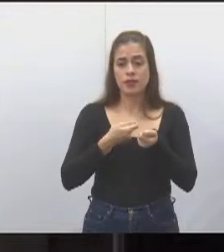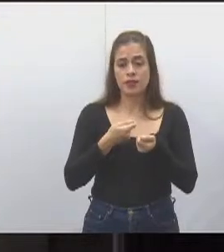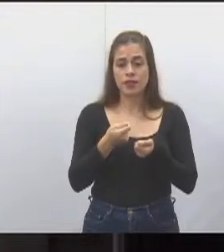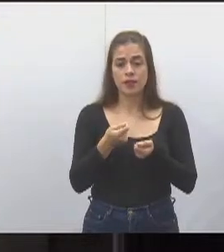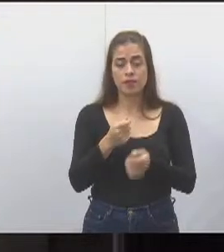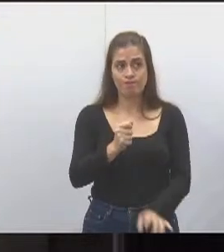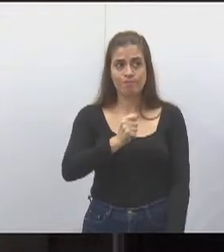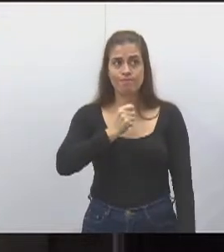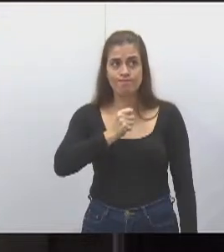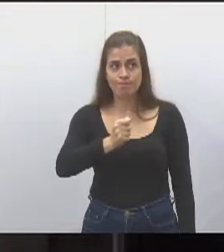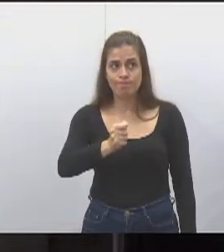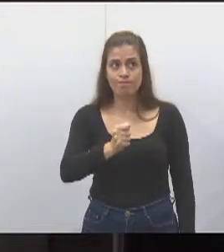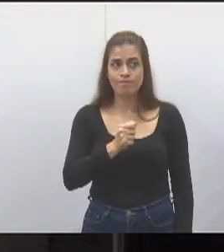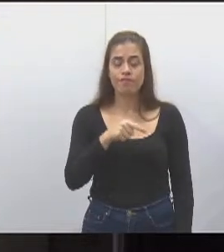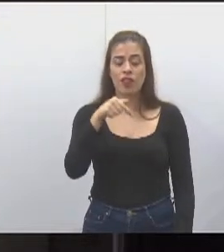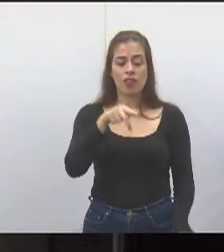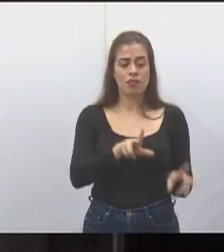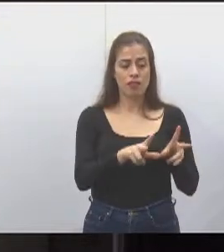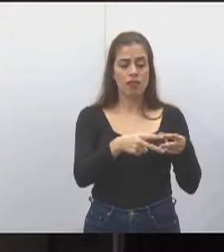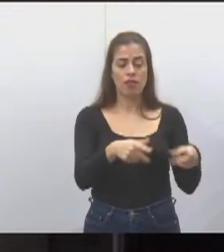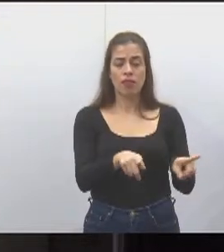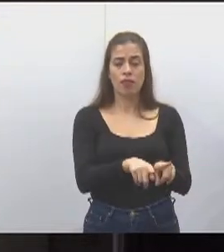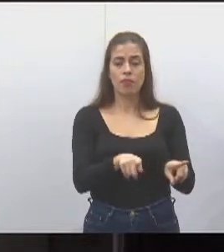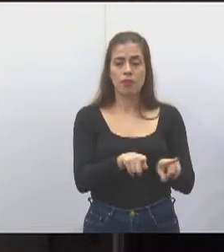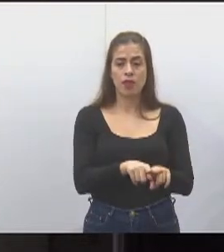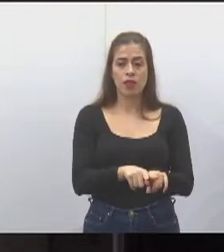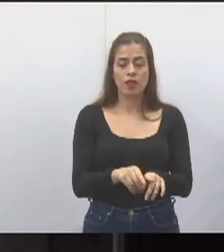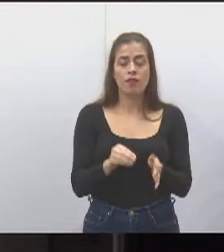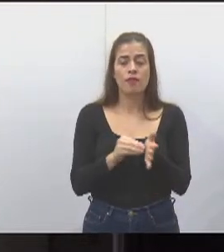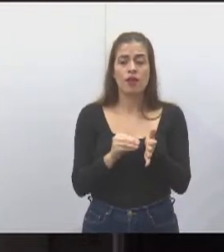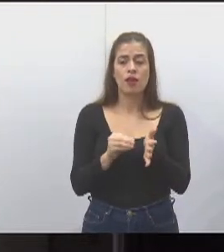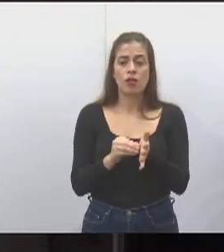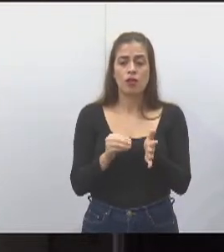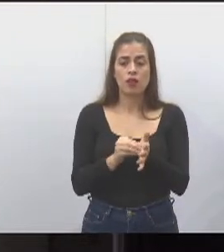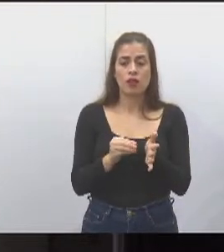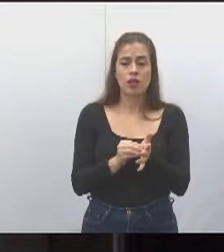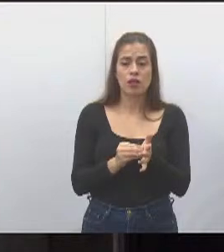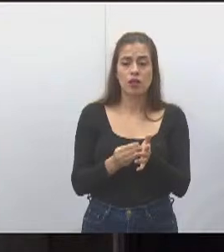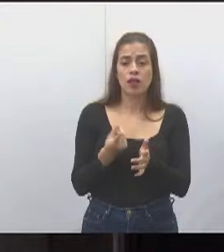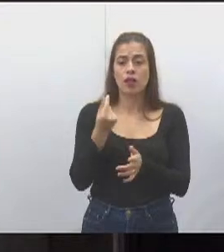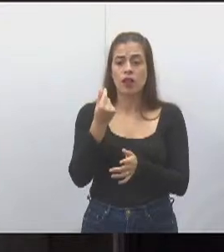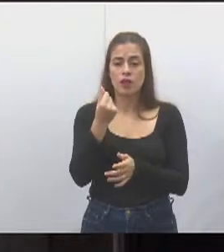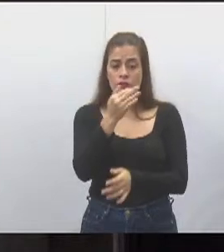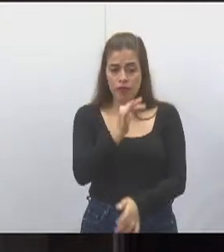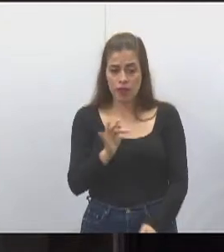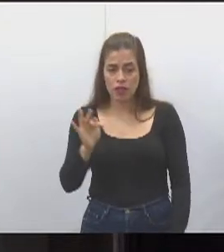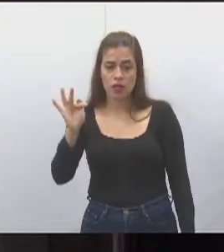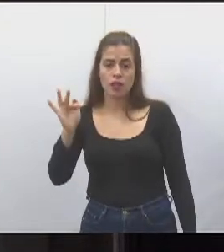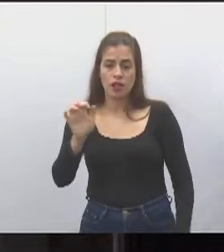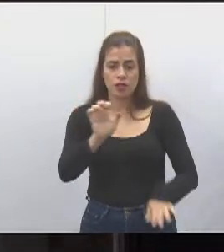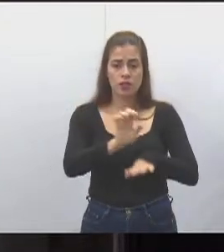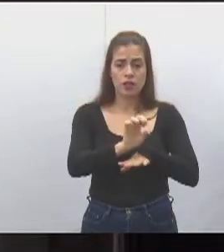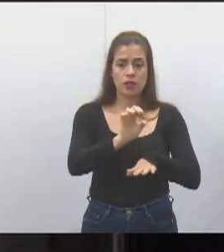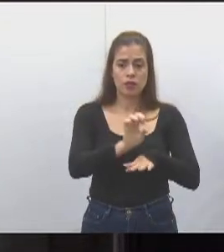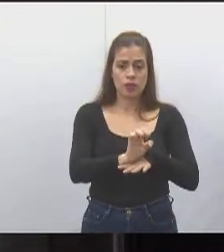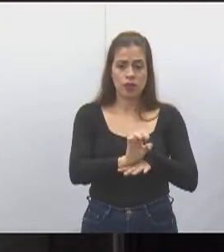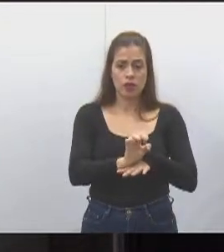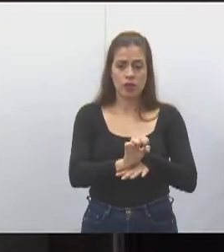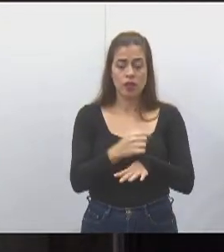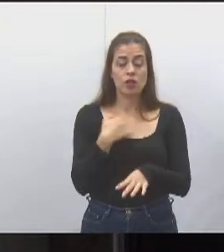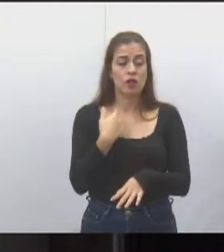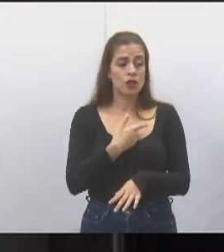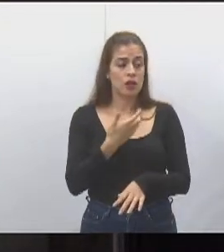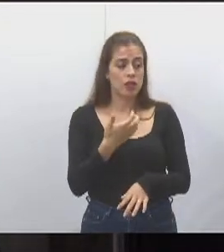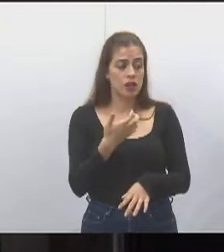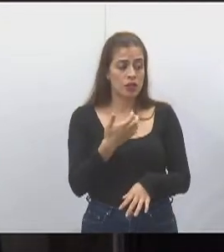falado, sobre a ausência de recursos federais e estaduais. A gente queria saber